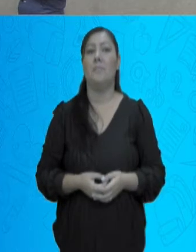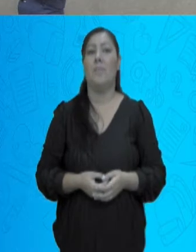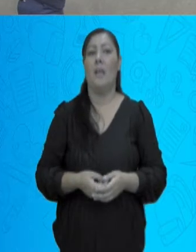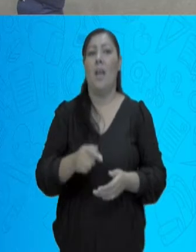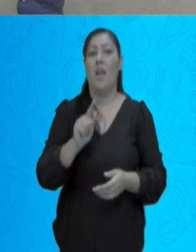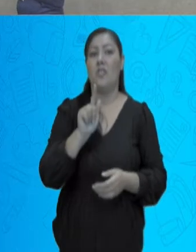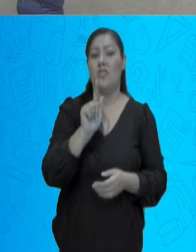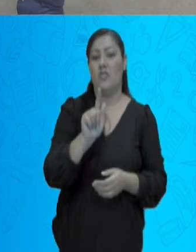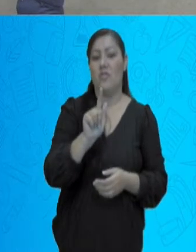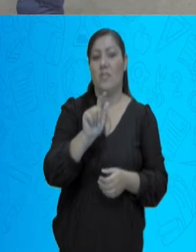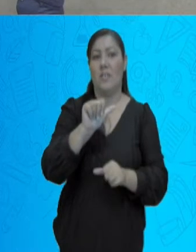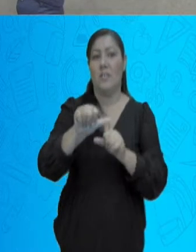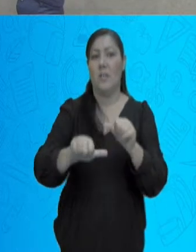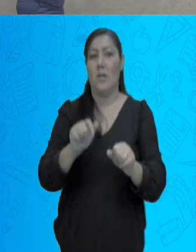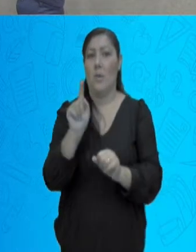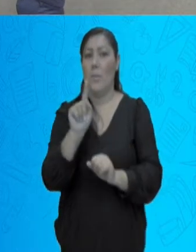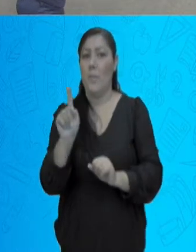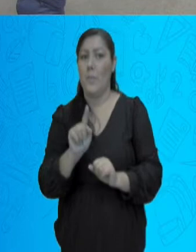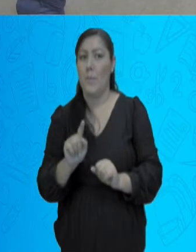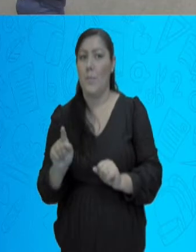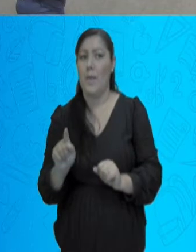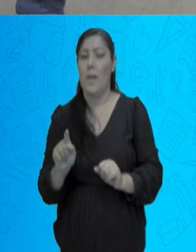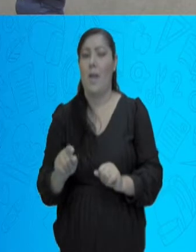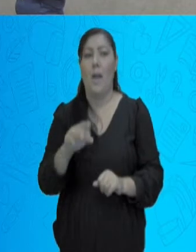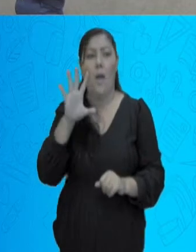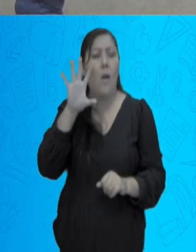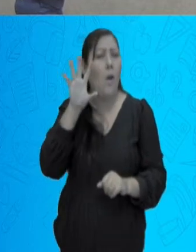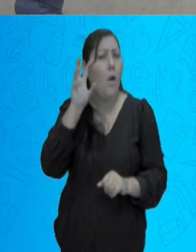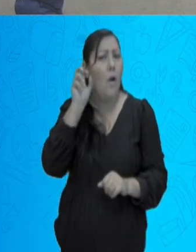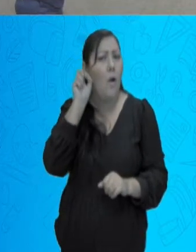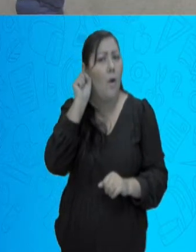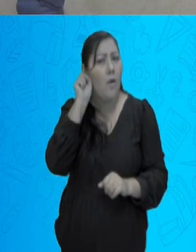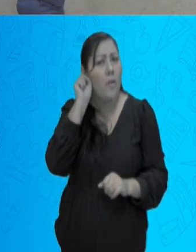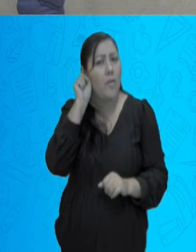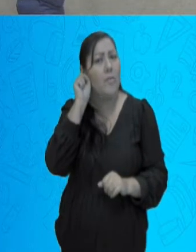G. Ouvir, eu ouço.